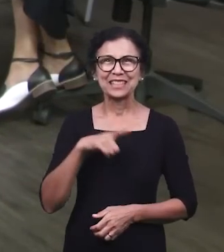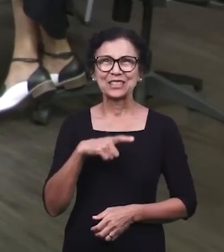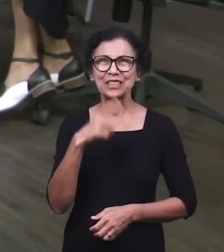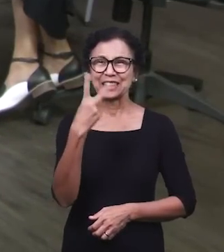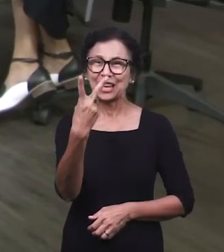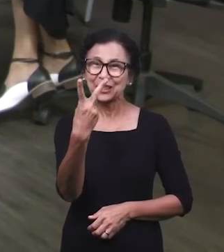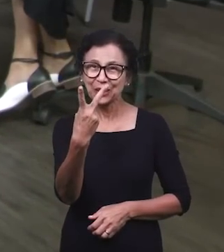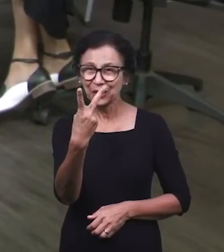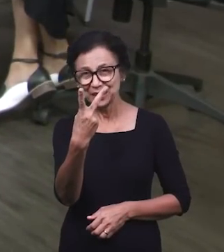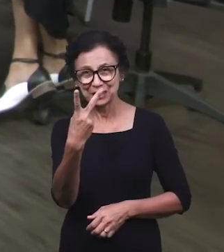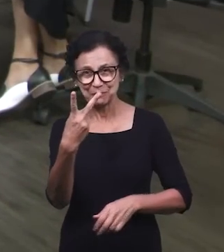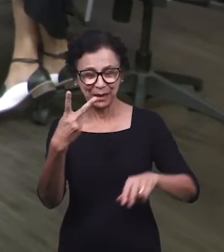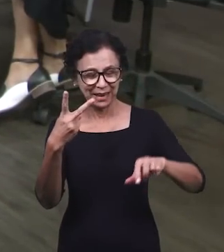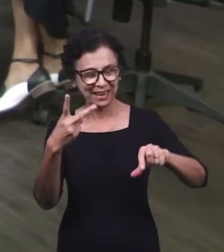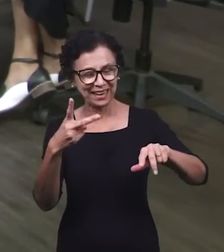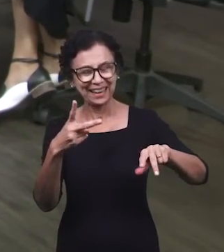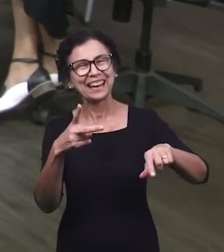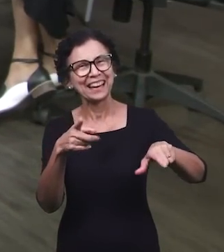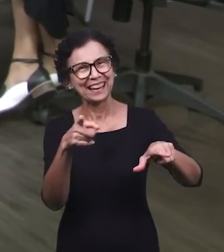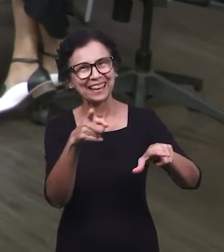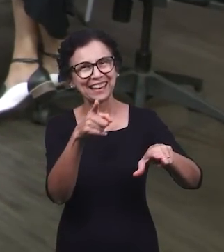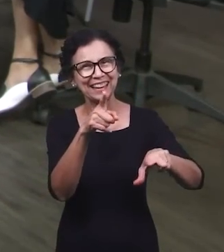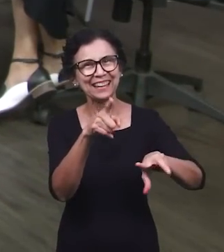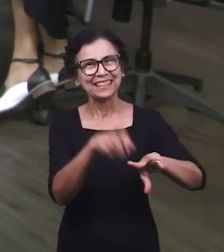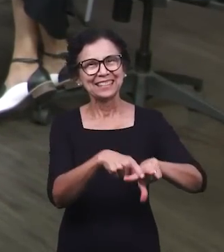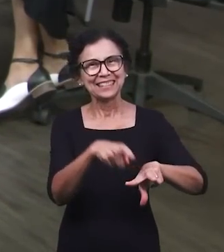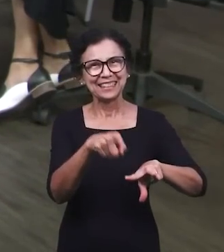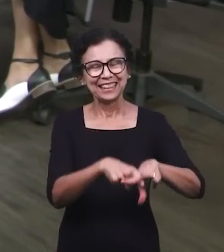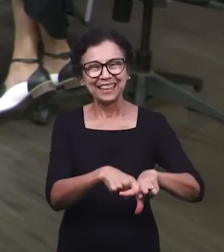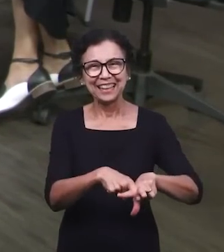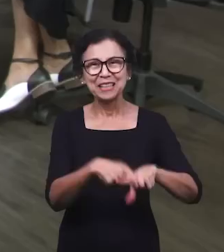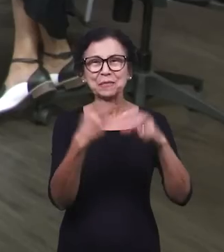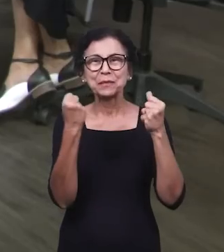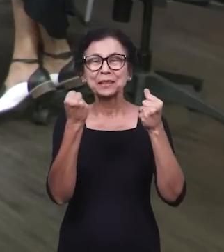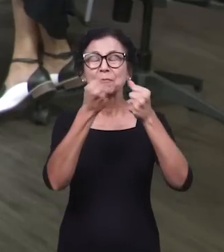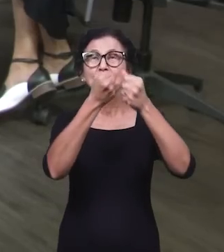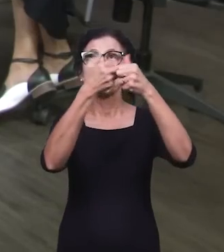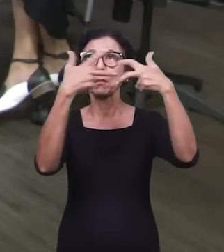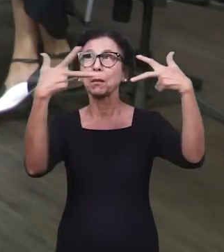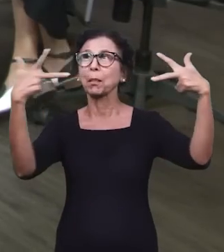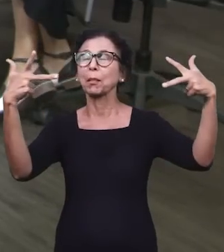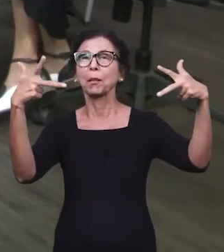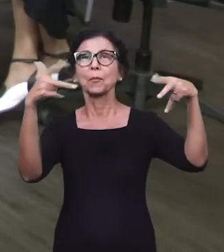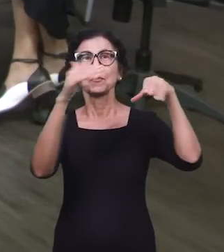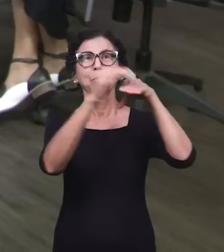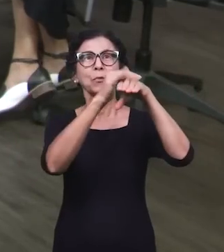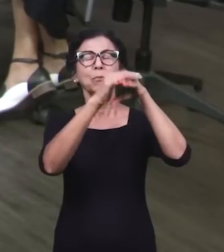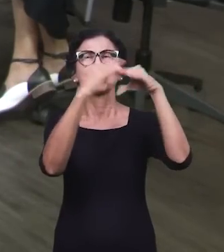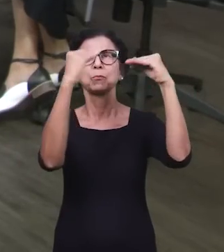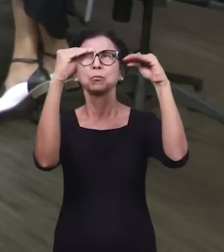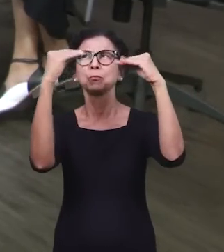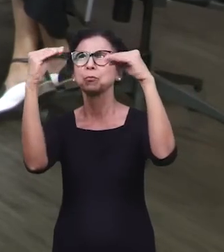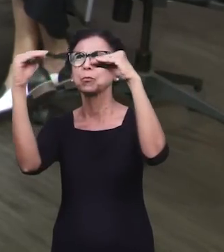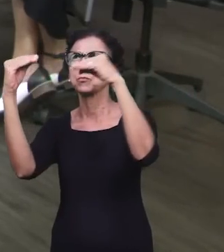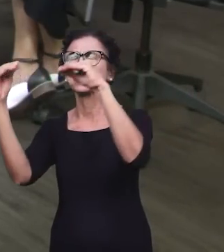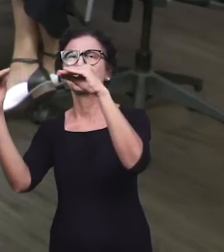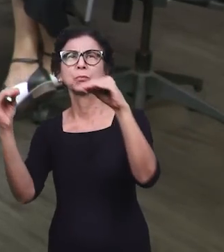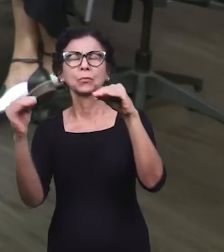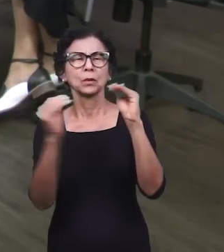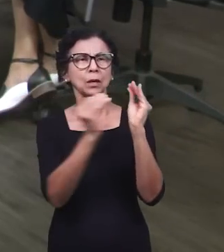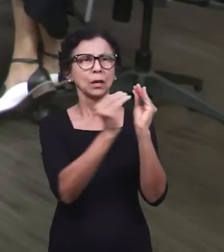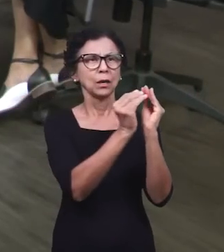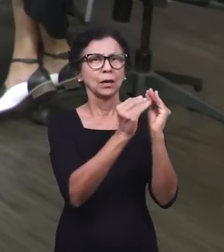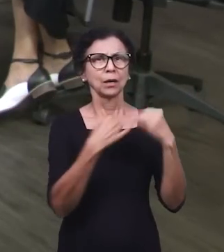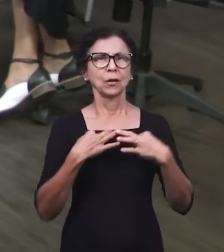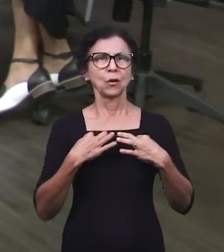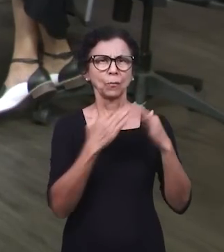principalmente, milhares de sandálias, de sapatos, de roupas. Você vai perceber, tem roupa que tem mais de 1 ano que você não utiliza. Por que